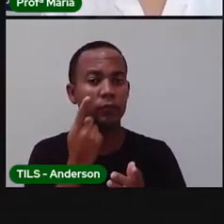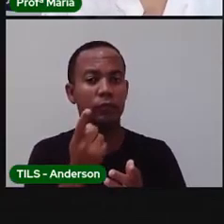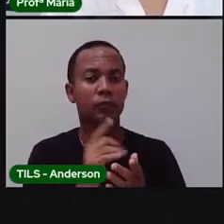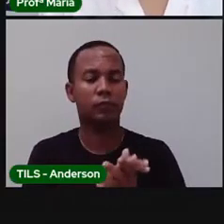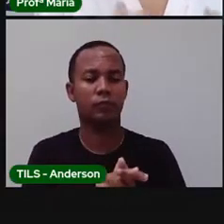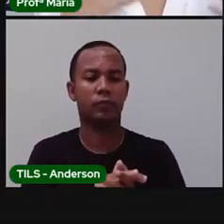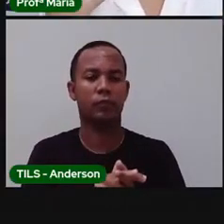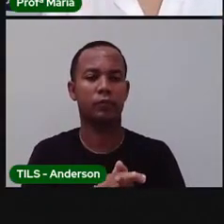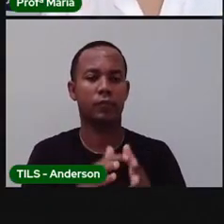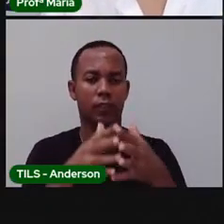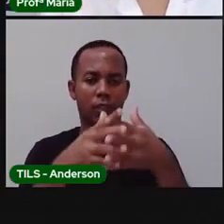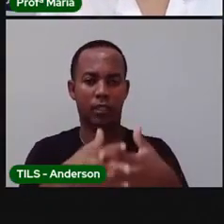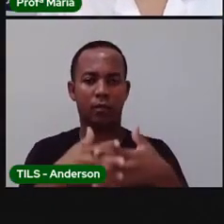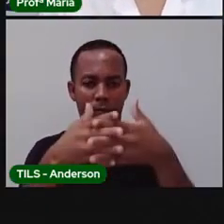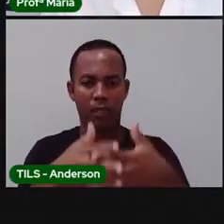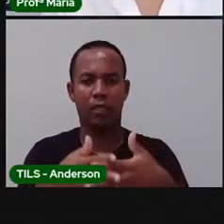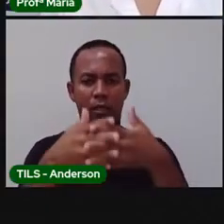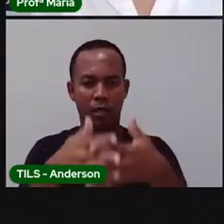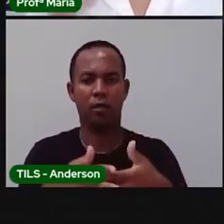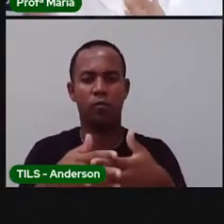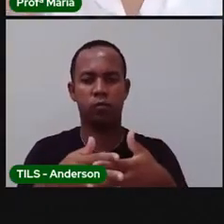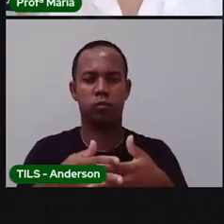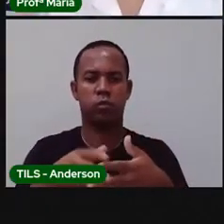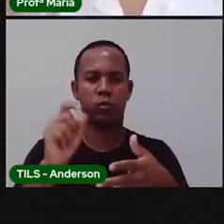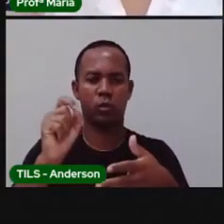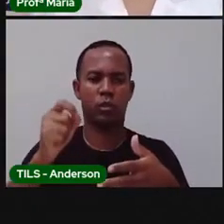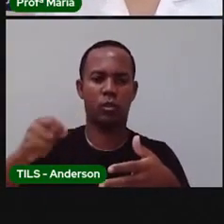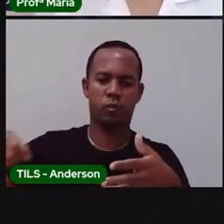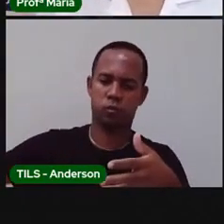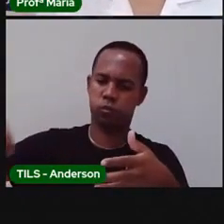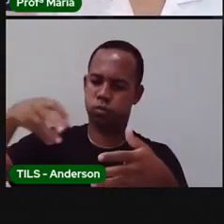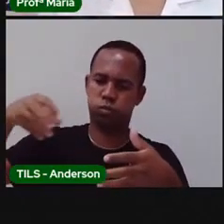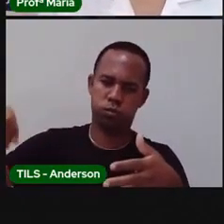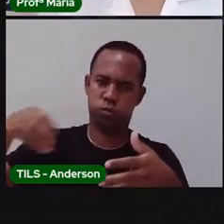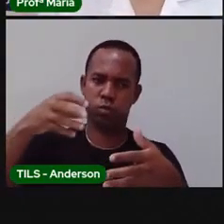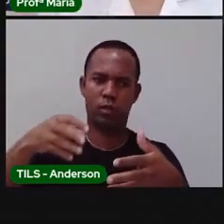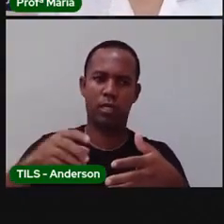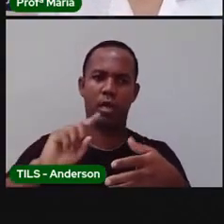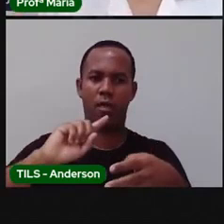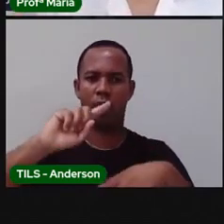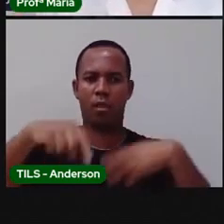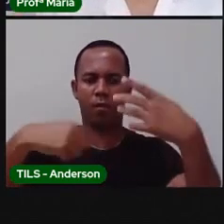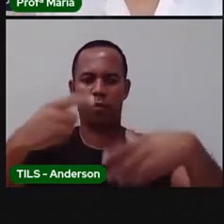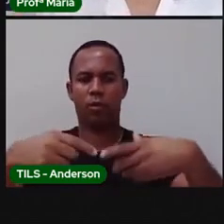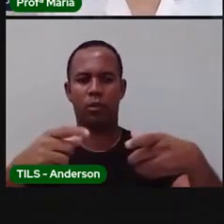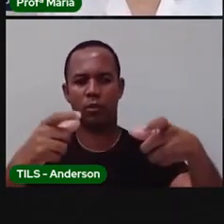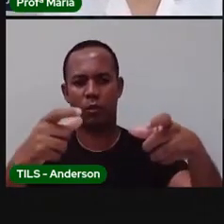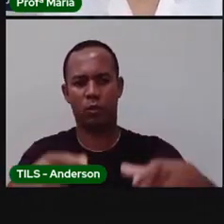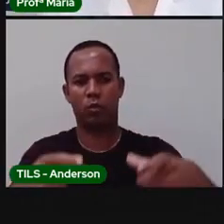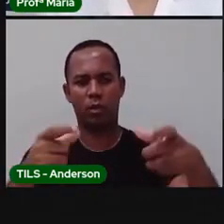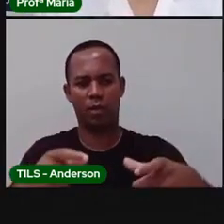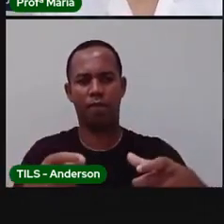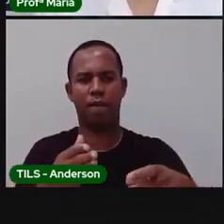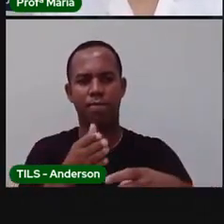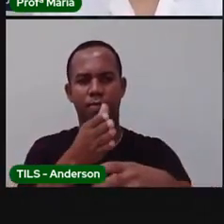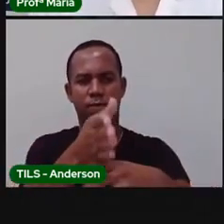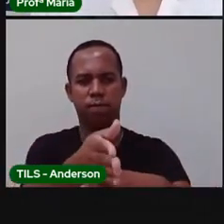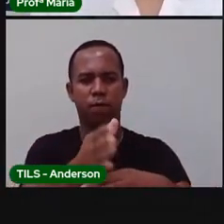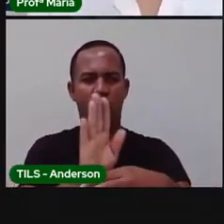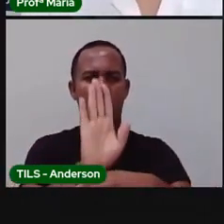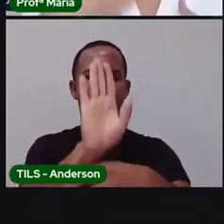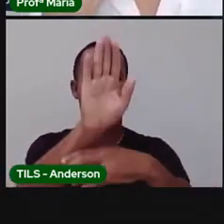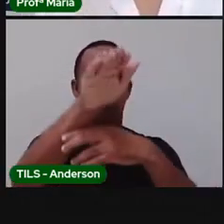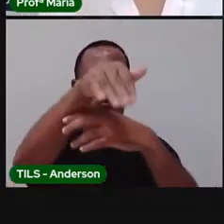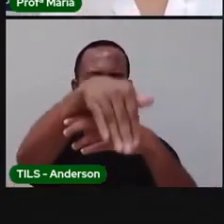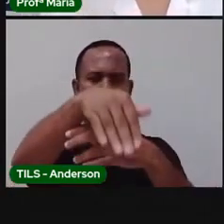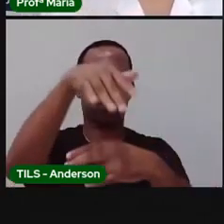Os caminhões de lixo fazem a coleta na cidade e levam esse lixo para algum lugar. Ele precisa, que é o aterro sanitário de Feira,